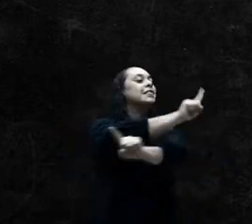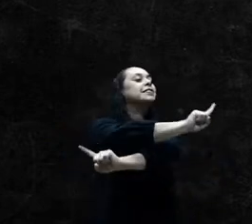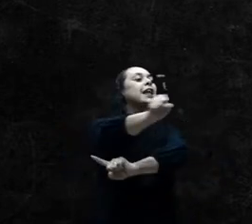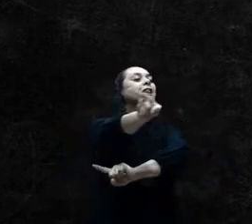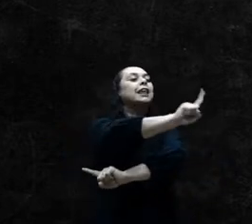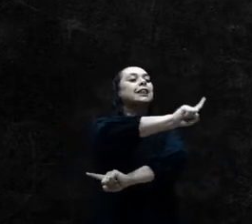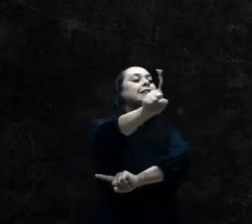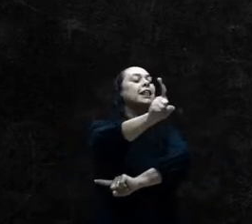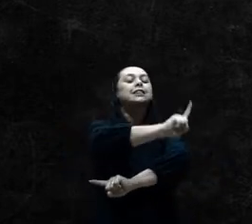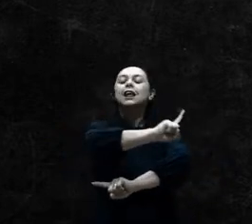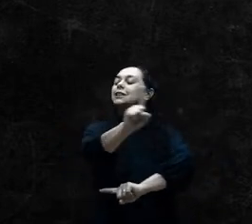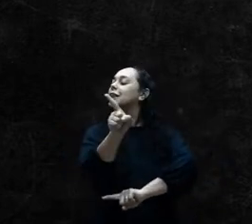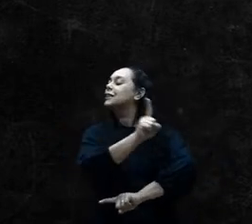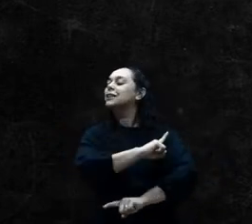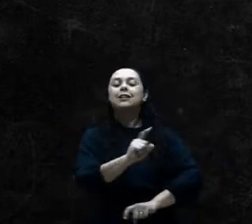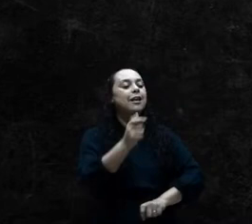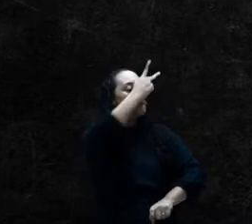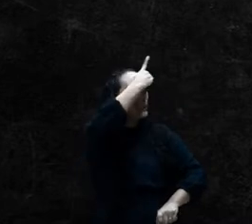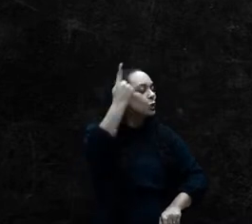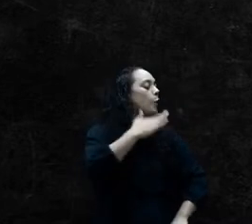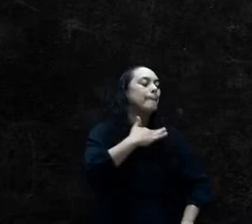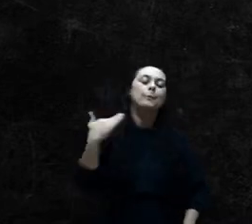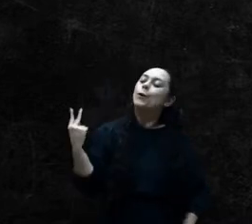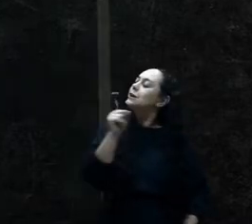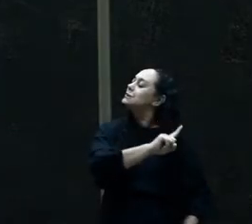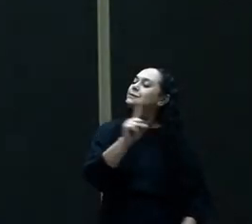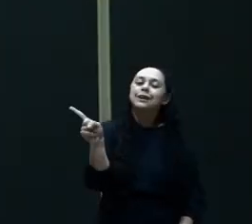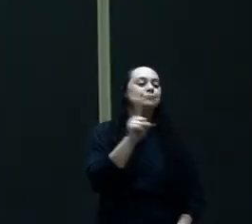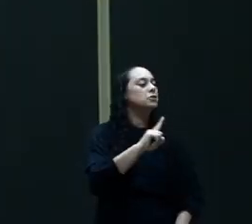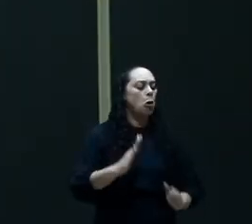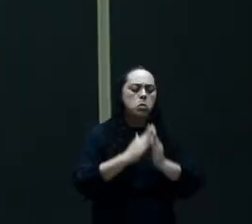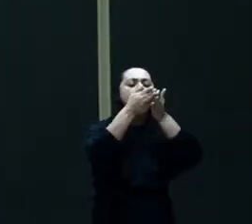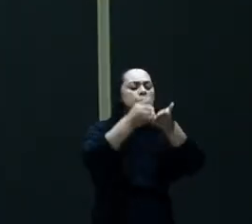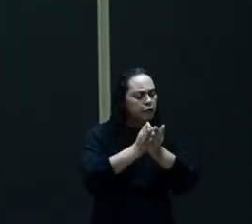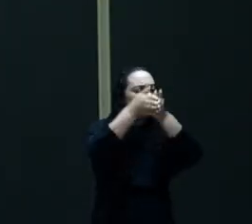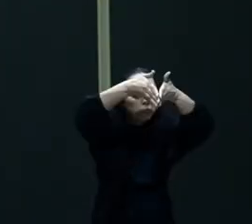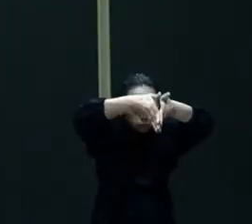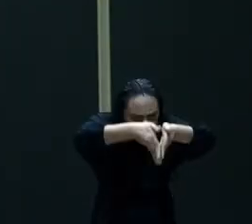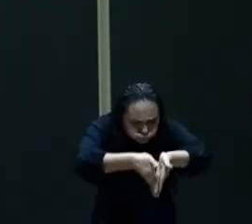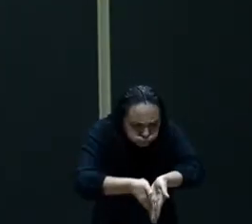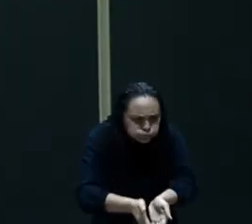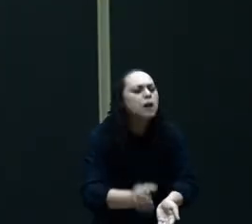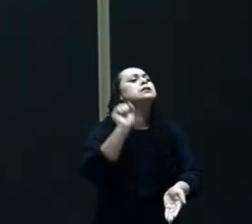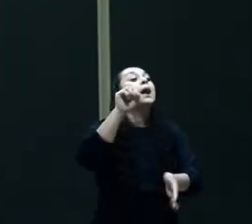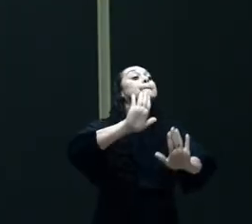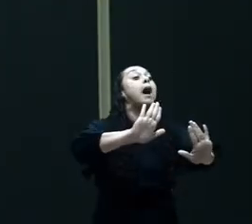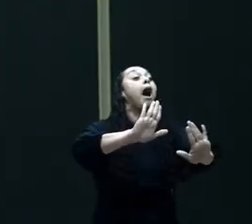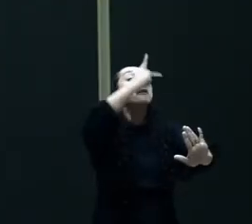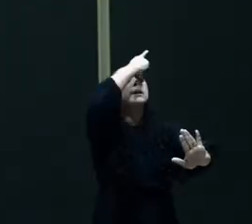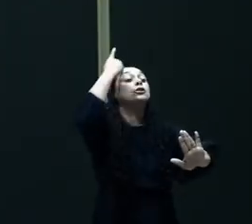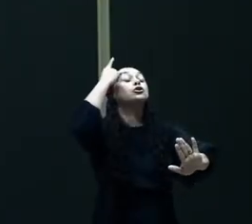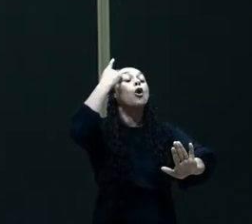perderá o navio vai se embora mas nenhuma vida vai se perder nenhuma